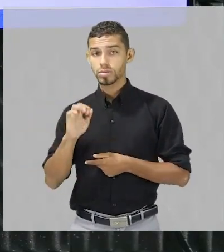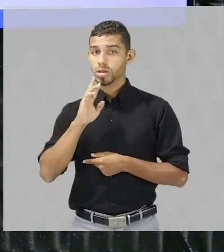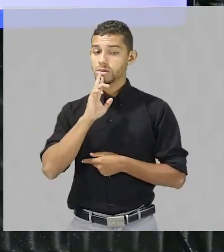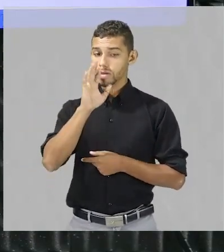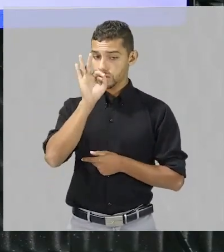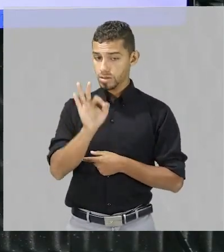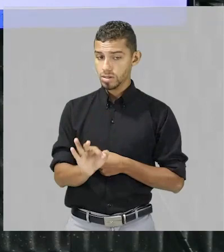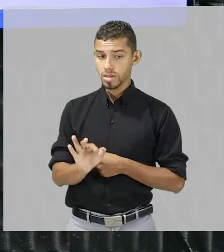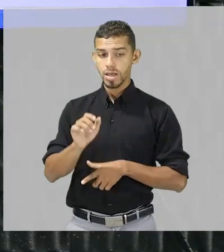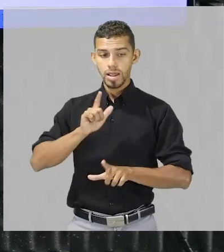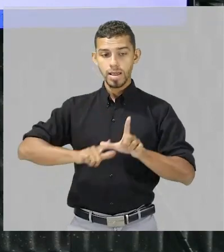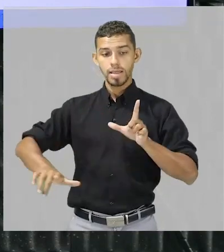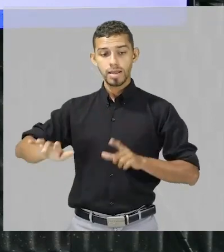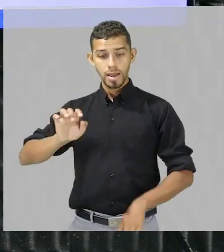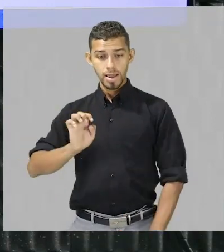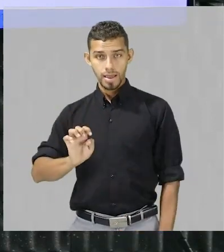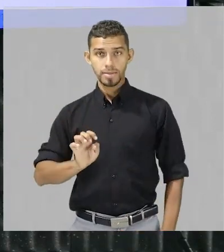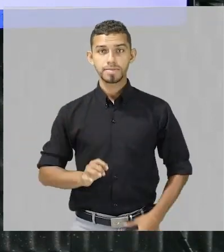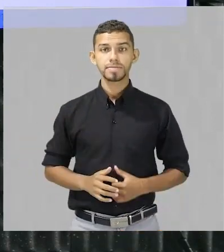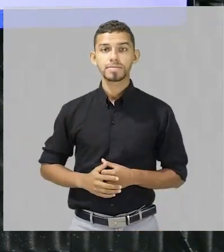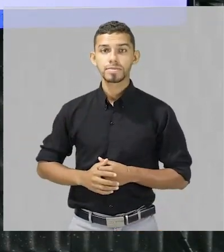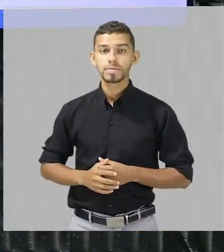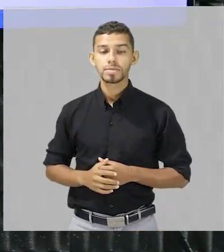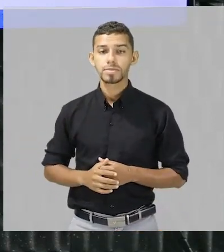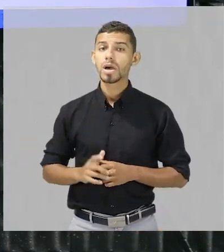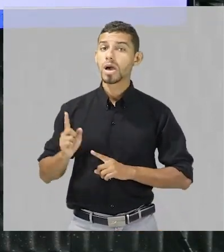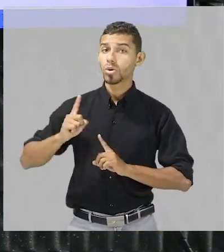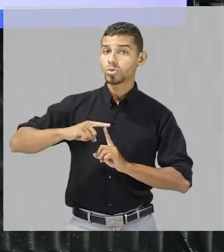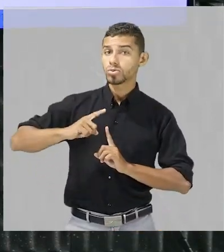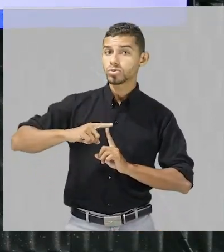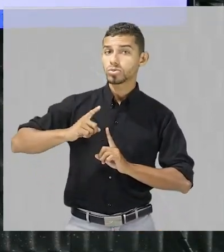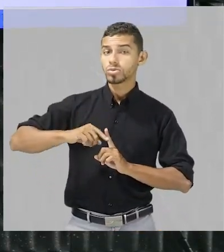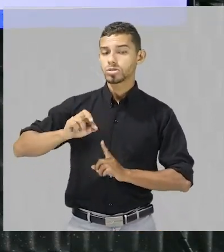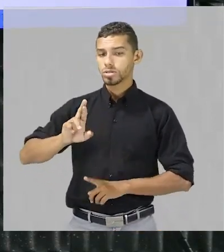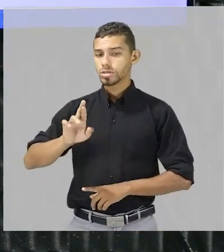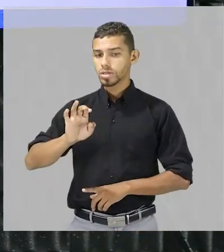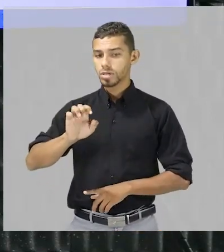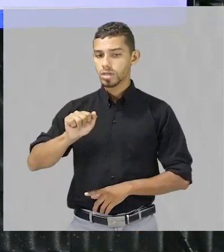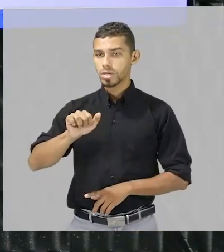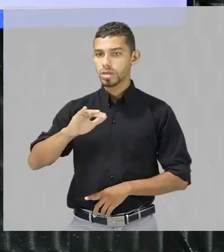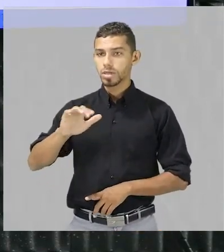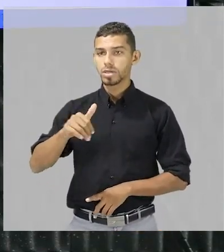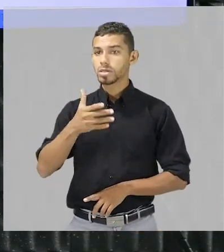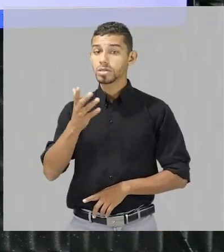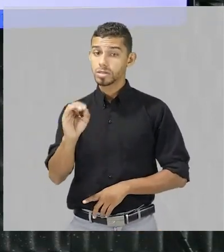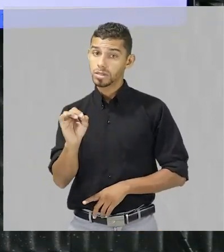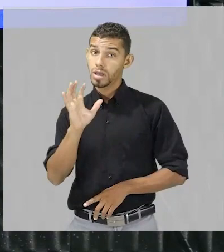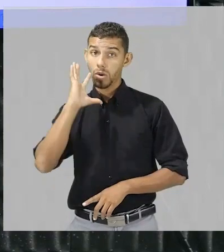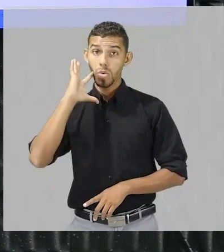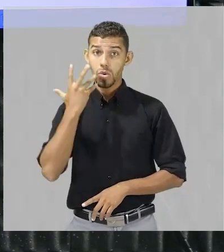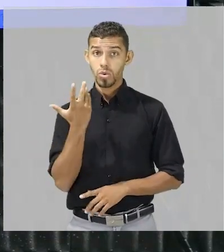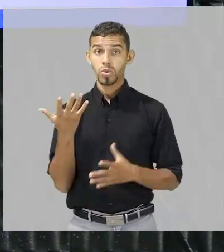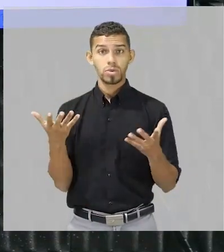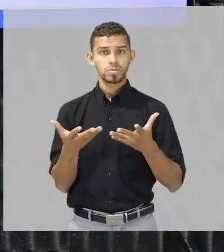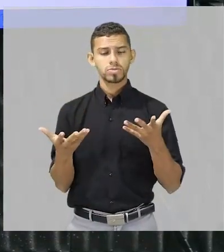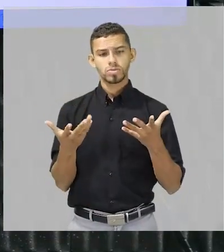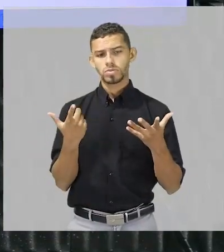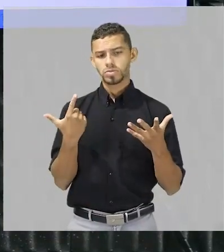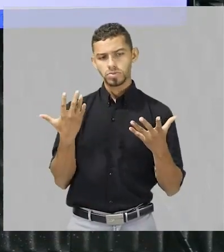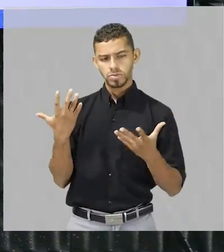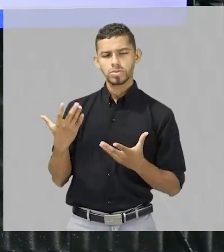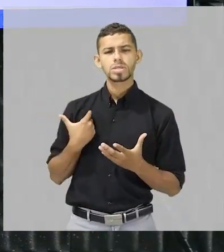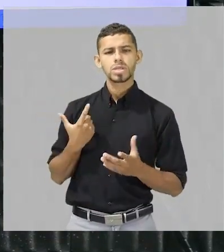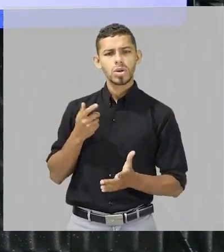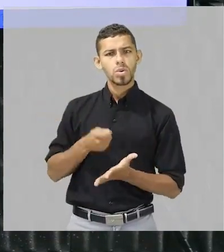a letra E. Tudo bem? E é um tipo de reação, né? É um tipo de situação que está